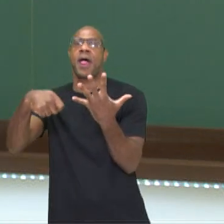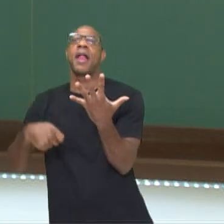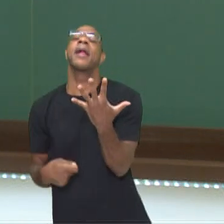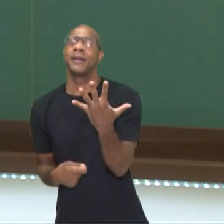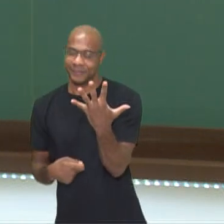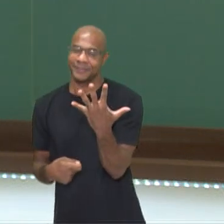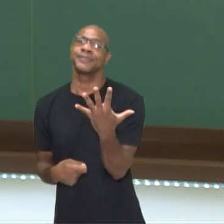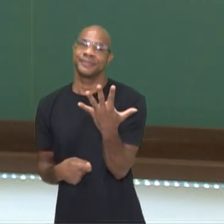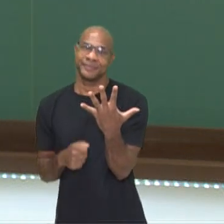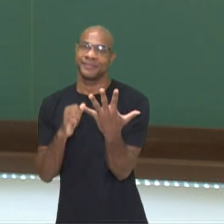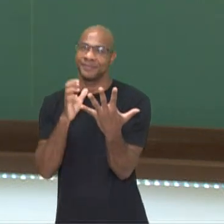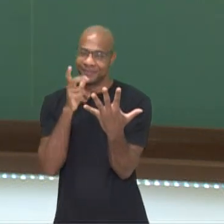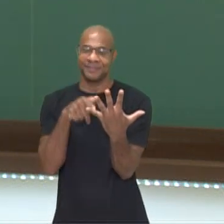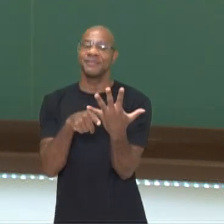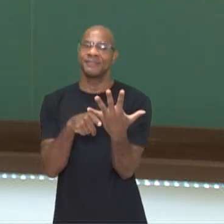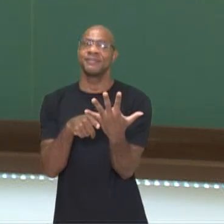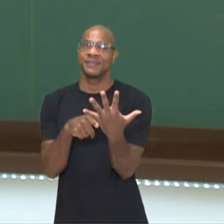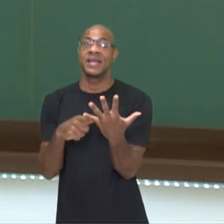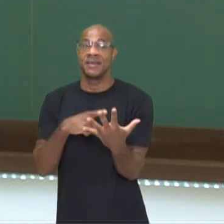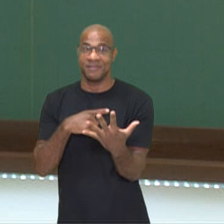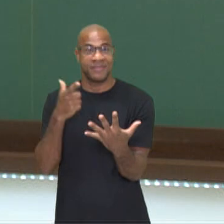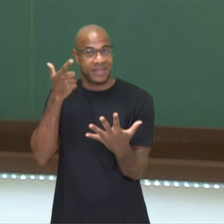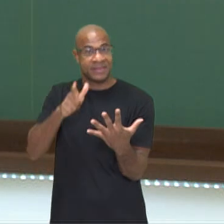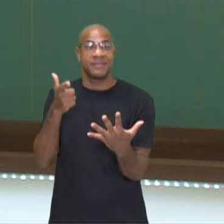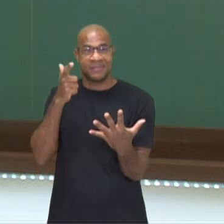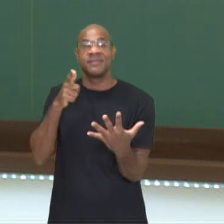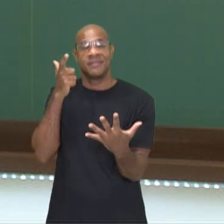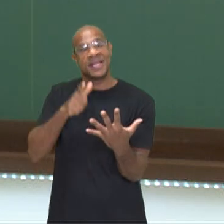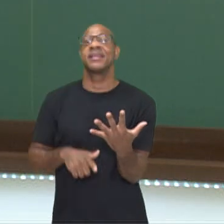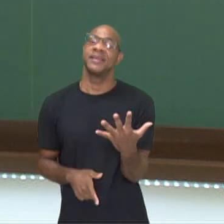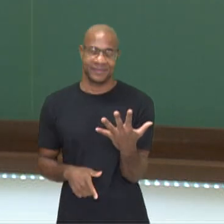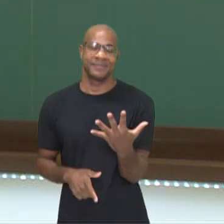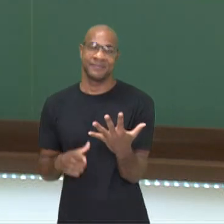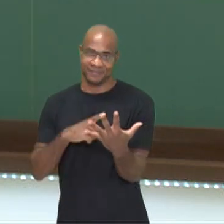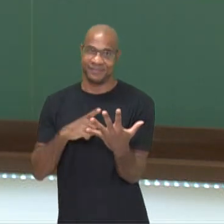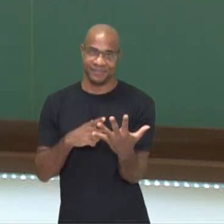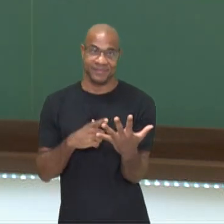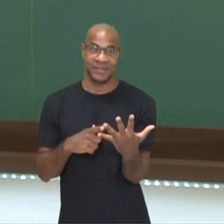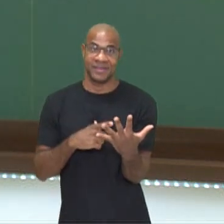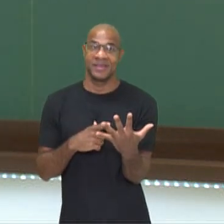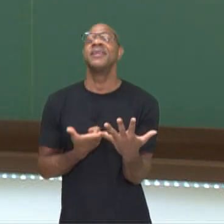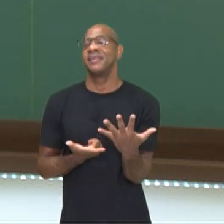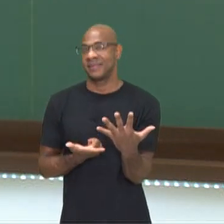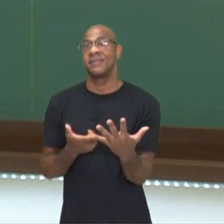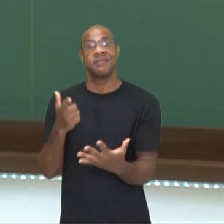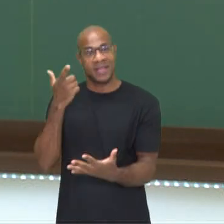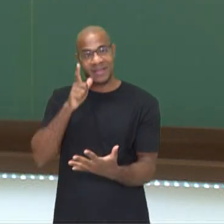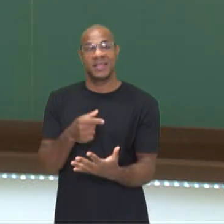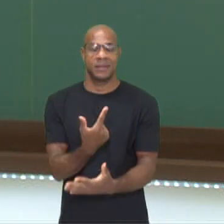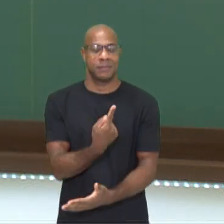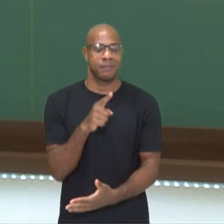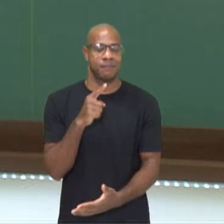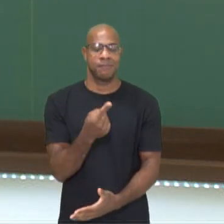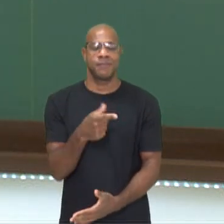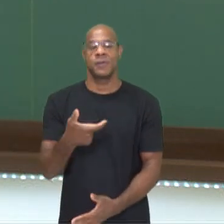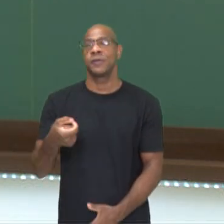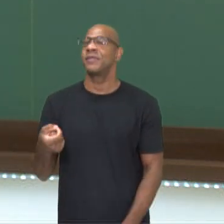vai receber os juros de R$200. E vai demorar só 5 meses aí para comprar o smartphone.